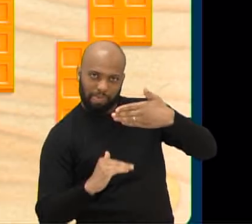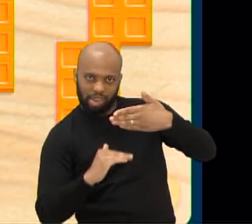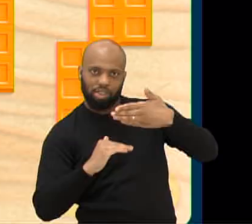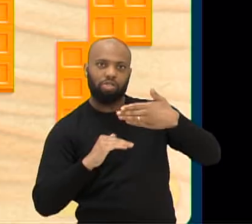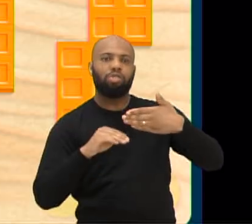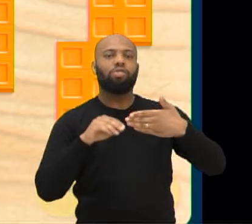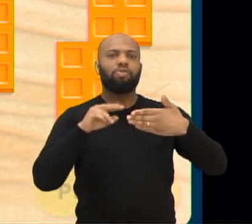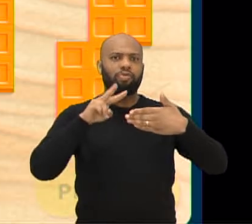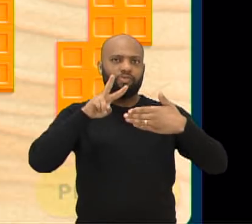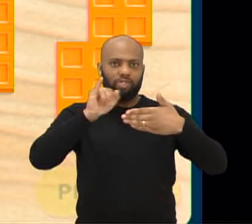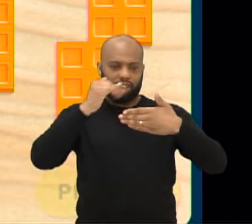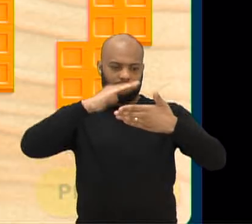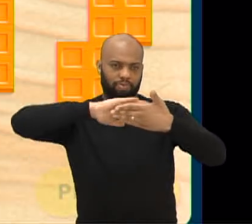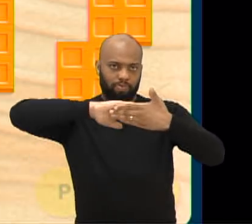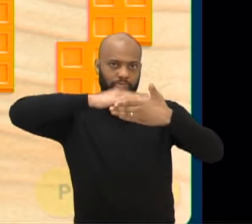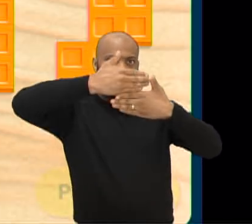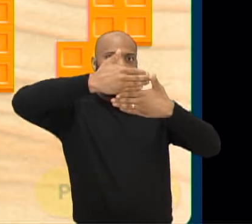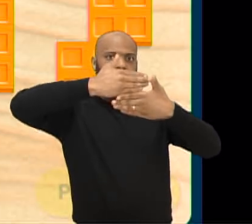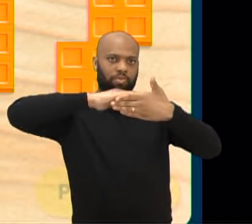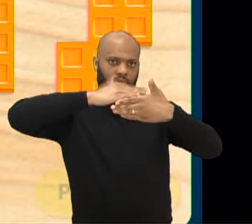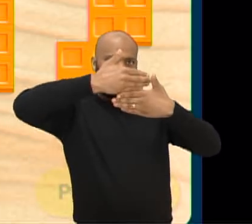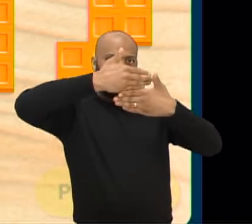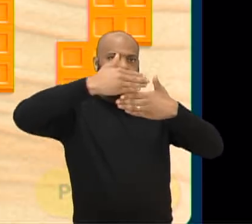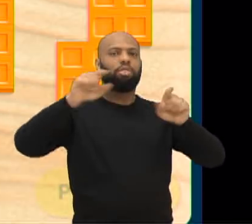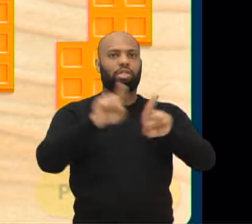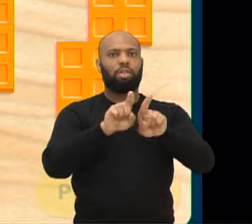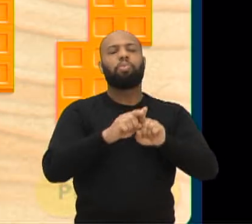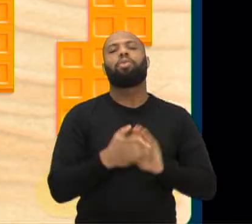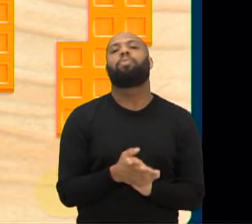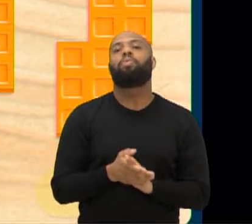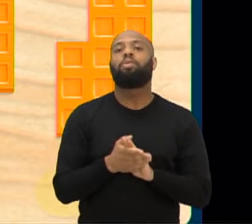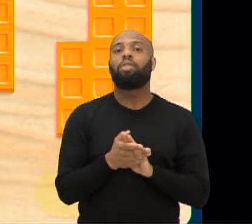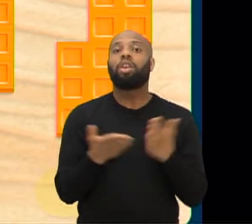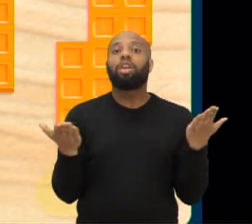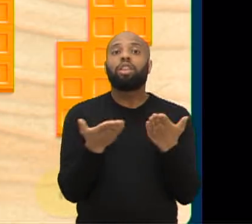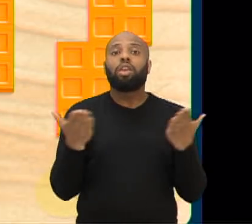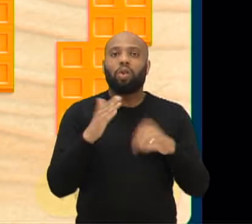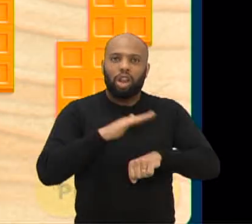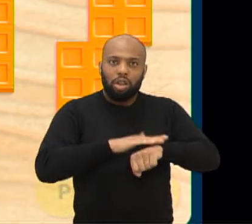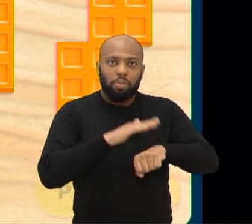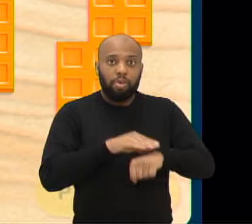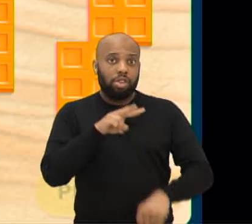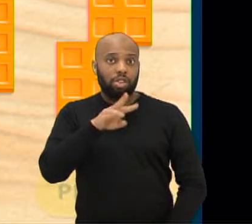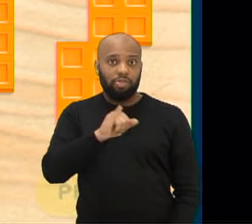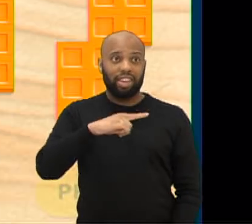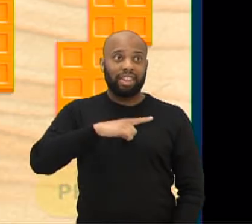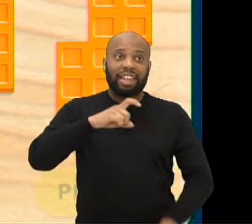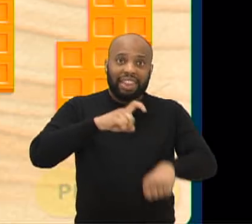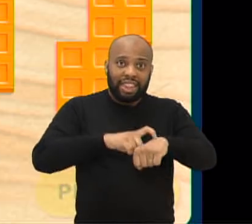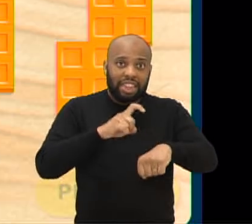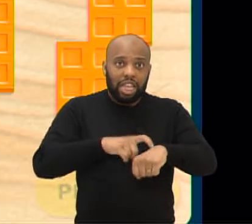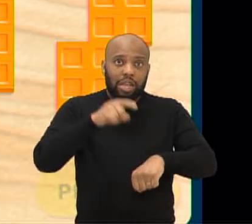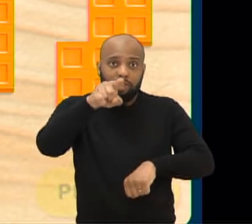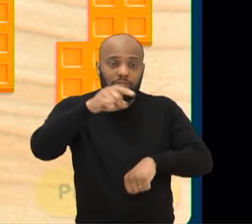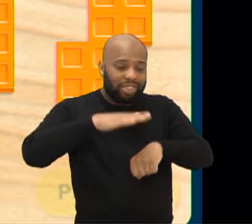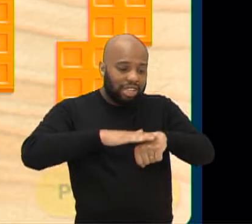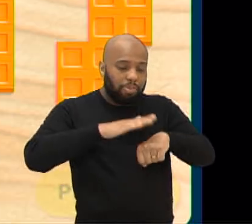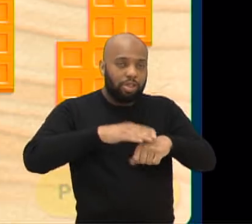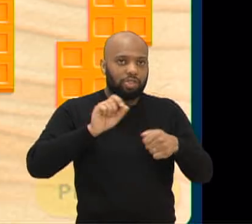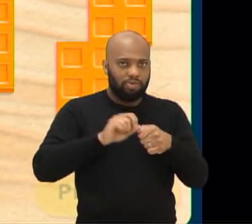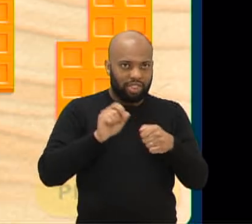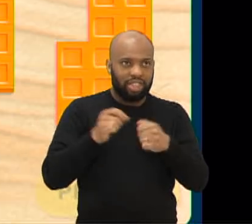vai refletir ela na parte superior. Então, nesse momento, vocês vão ter um tempo para fazer isso na